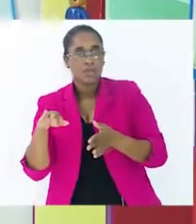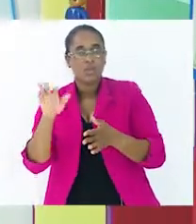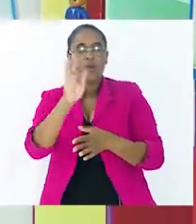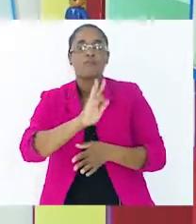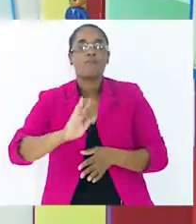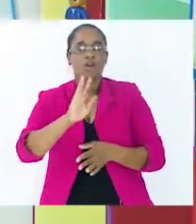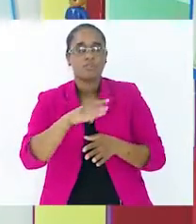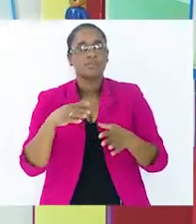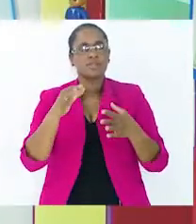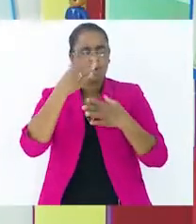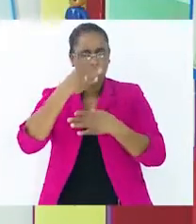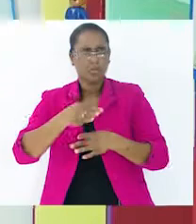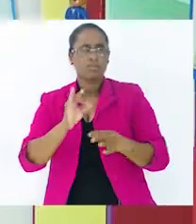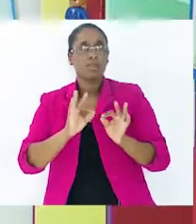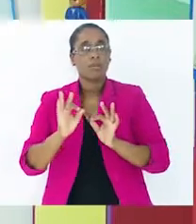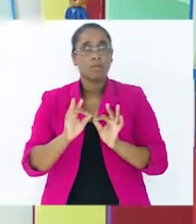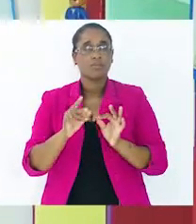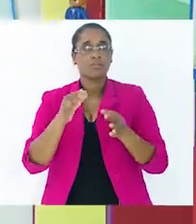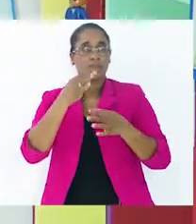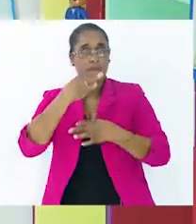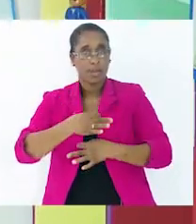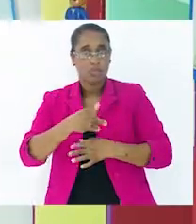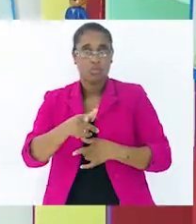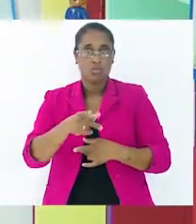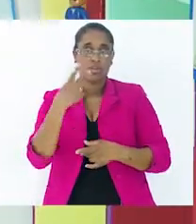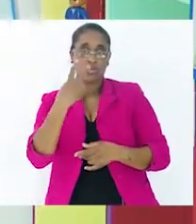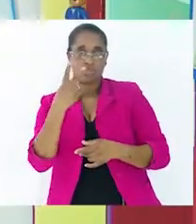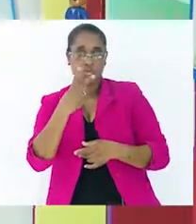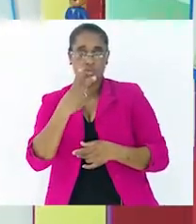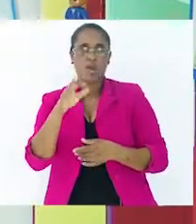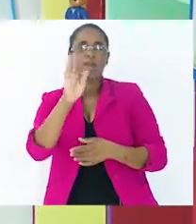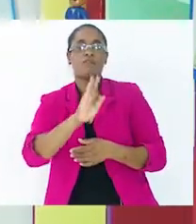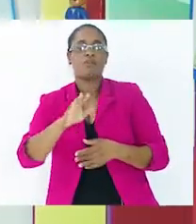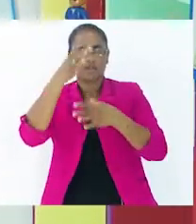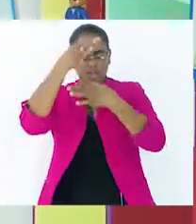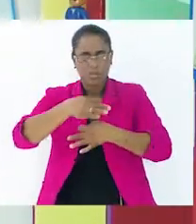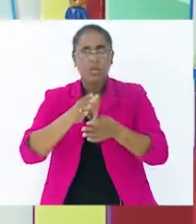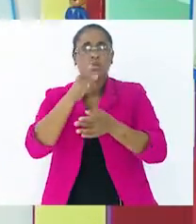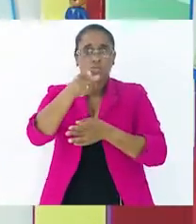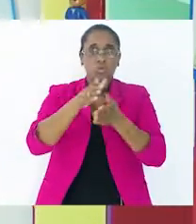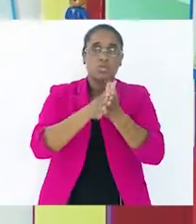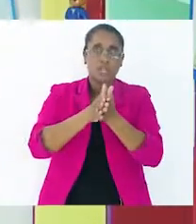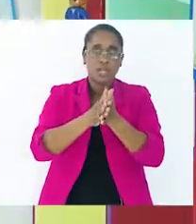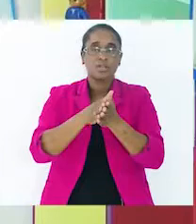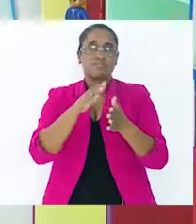Então, recapitulando, tu tens 2 formas de tratamento para utilizares na linha de comunicação. O